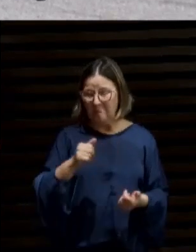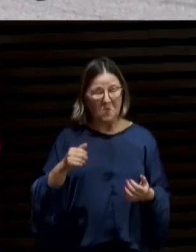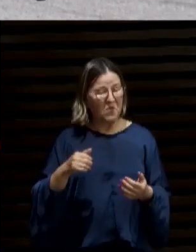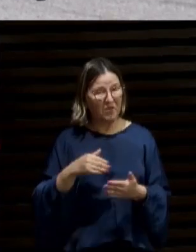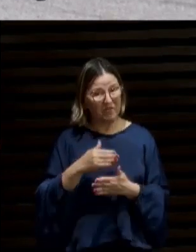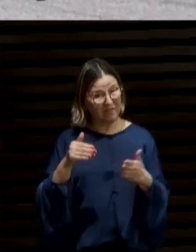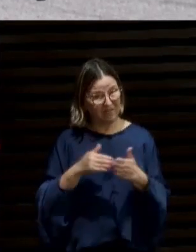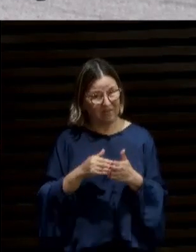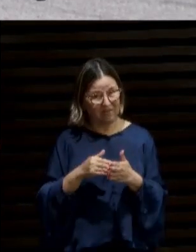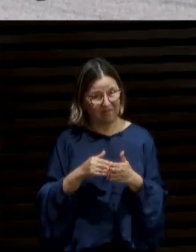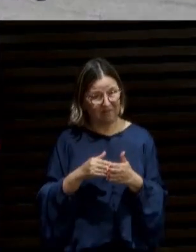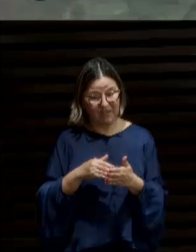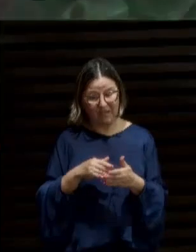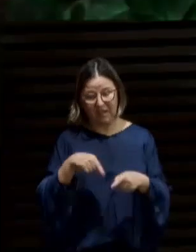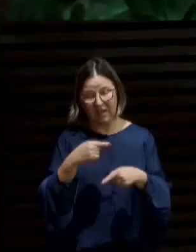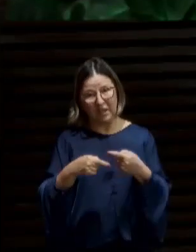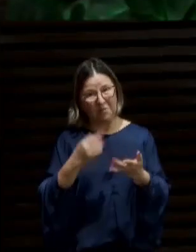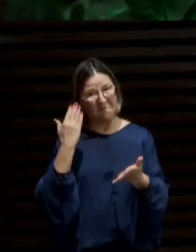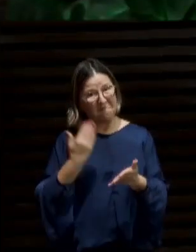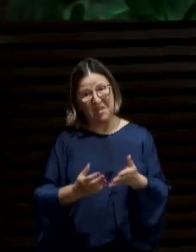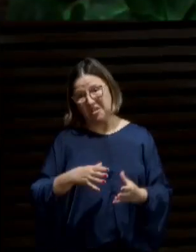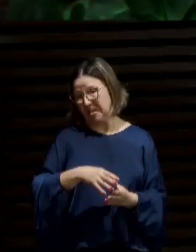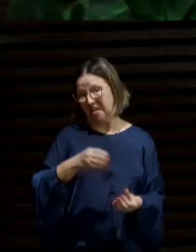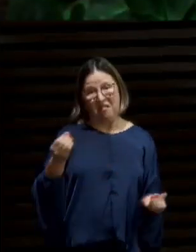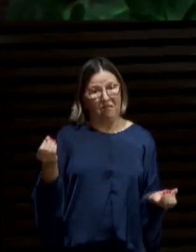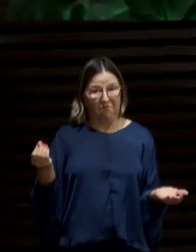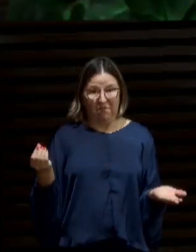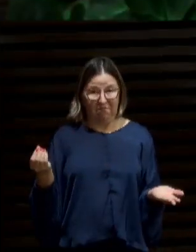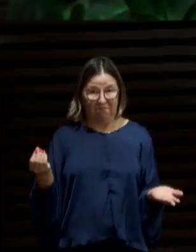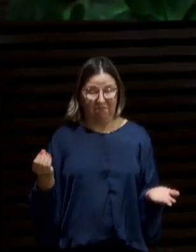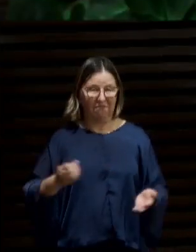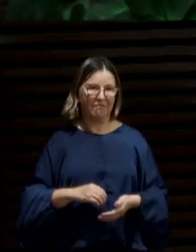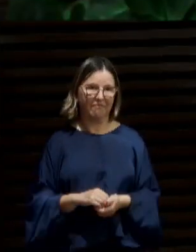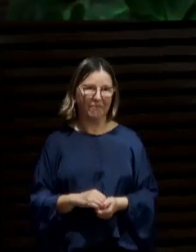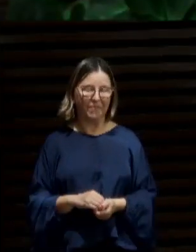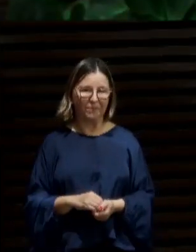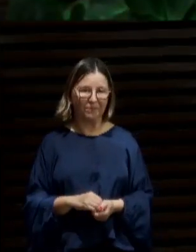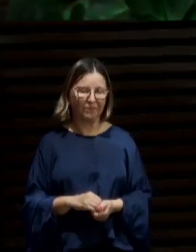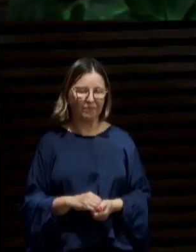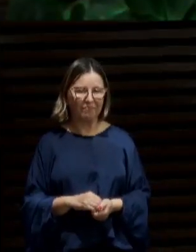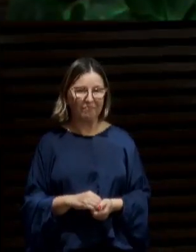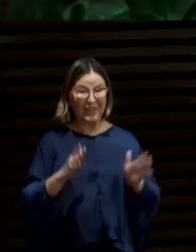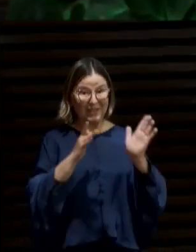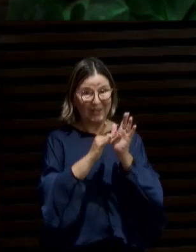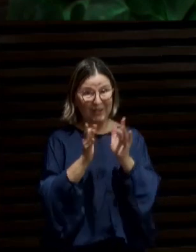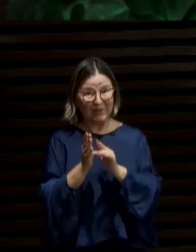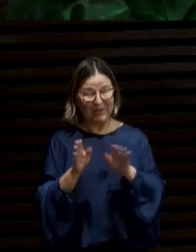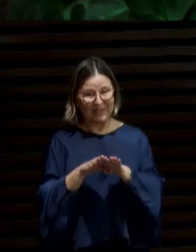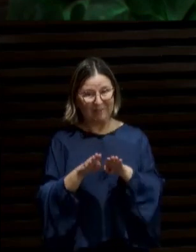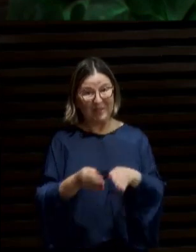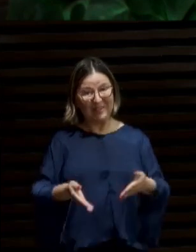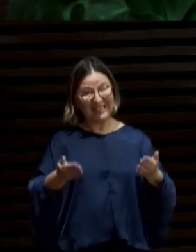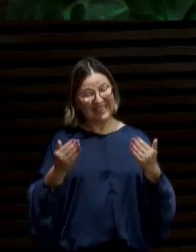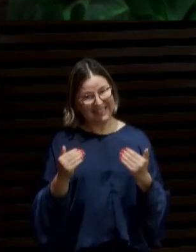Ele tem uma glória para nós, não é a glória deste mundo. A outra coisa que Jesus nos dá,